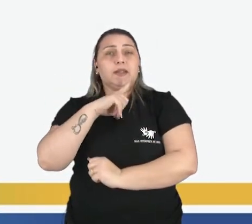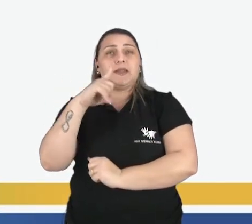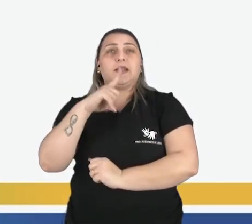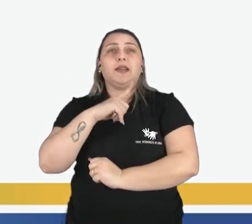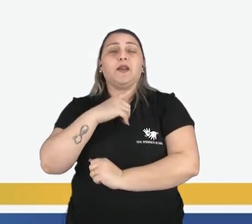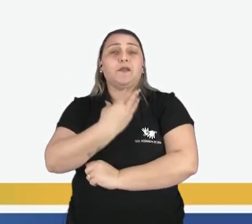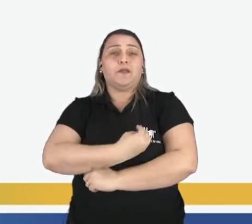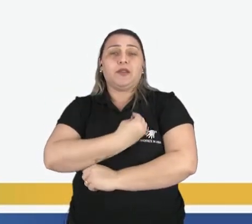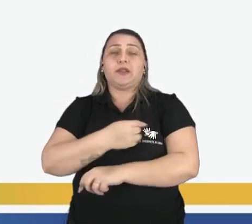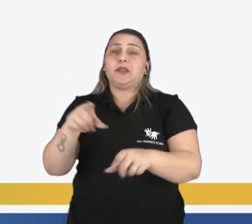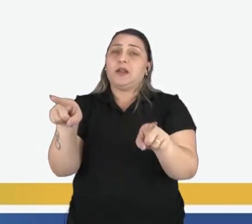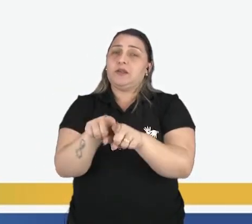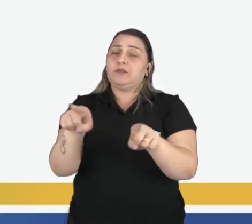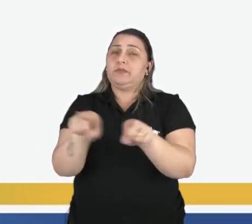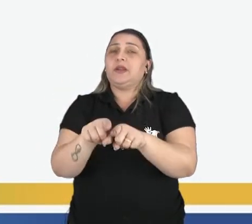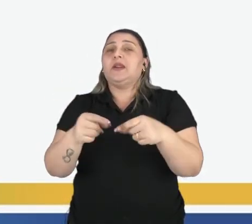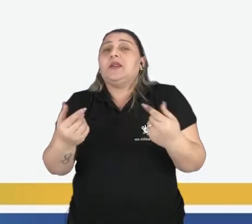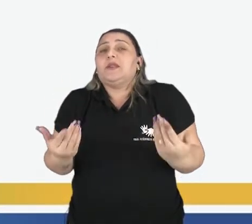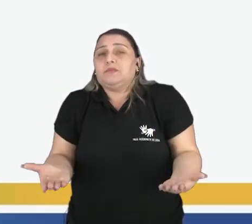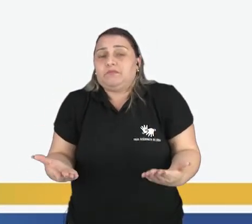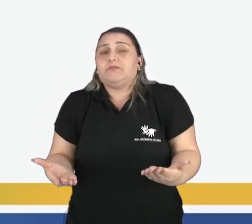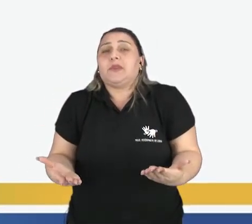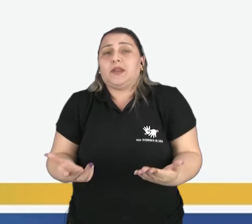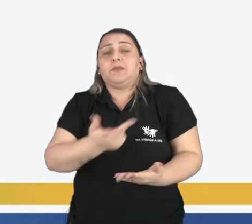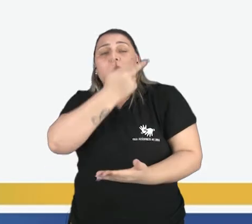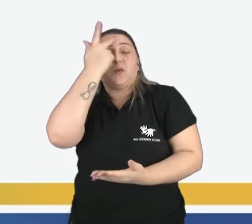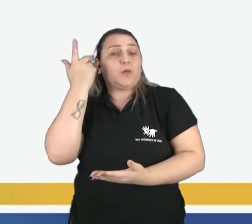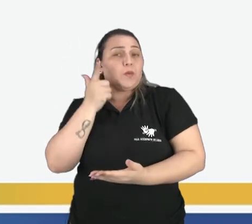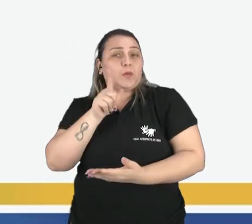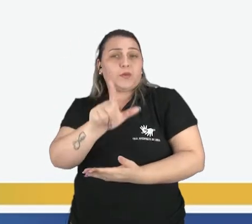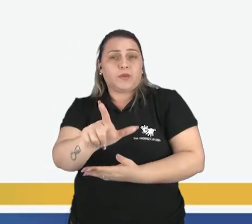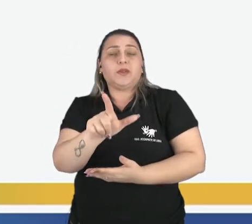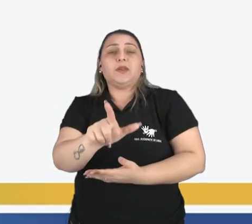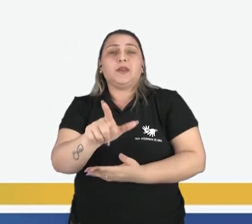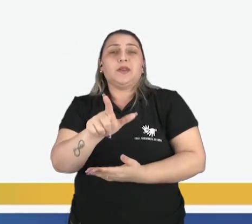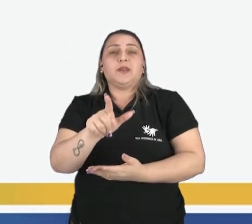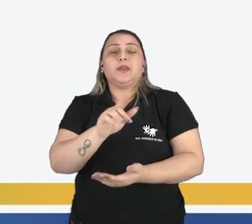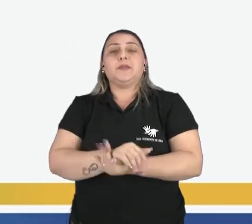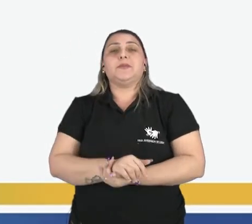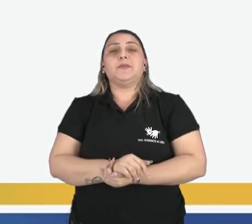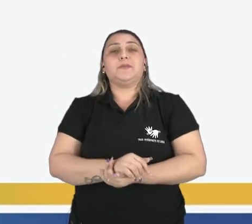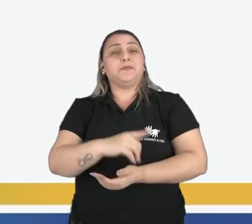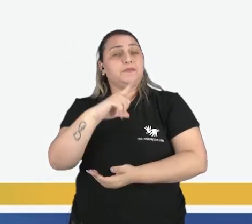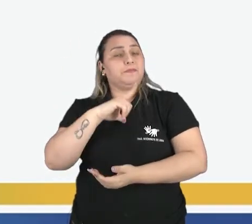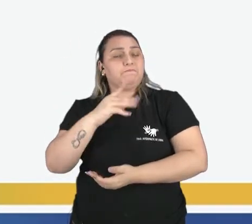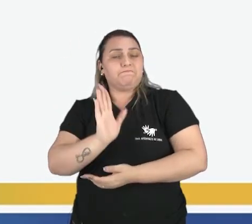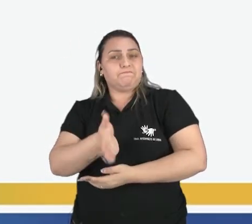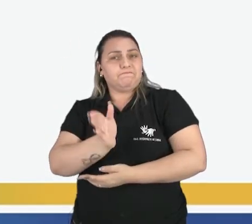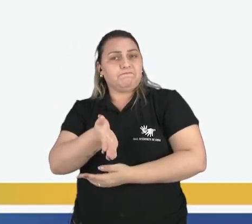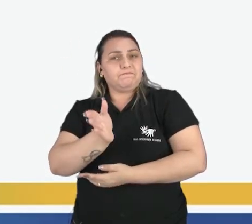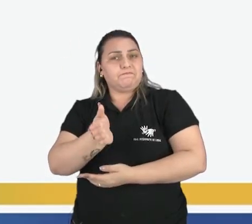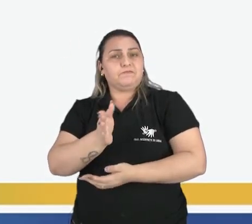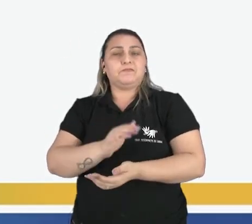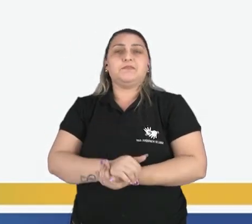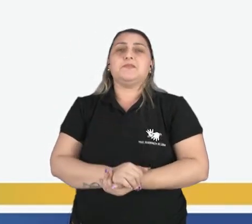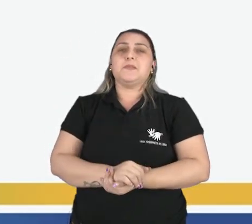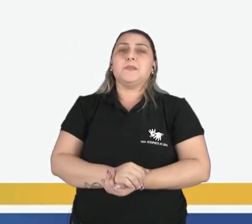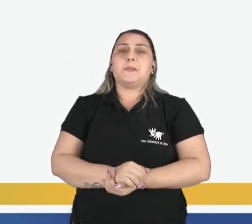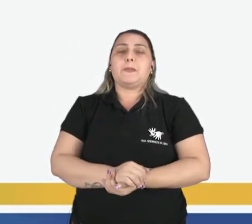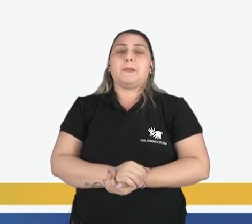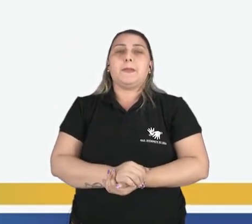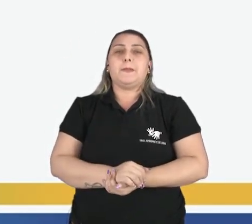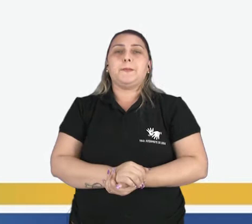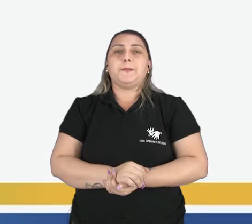padrão de vida também muito aquém daqueles que conseguem há muitos anos ter já digamos